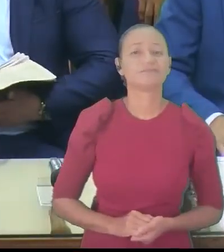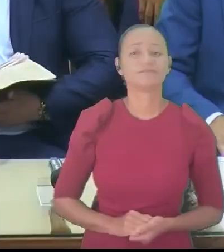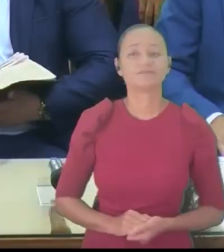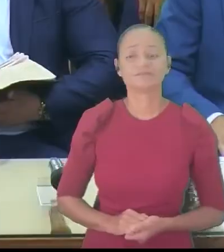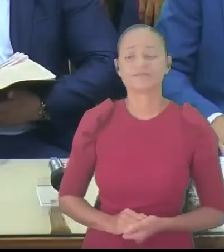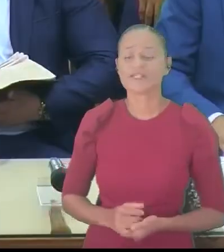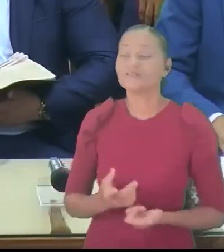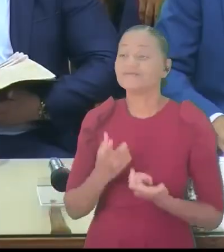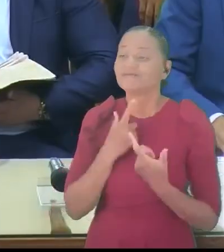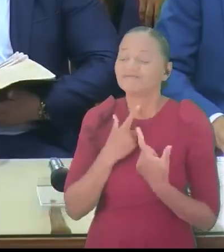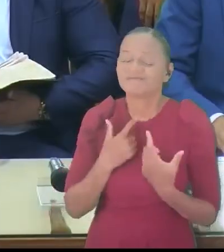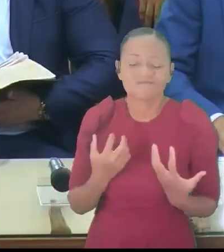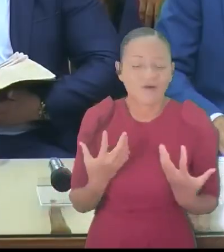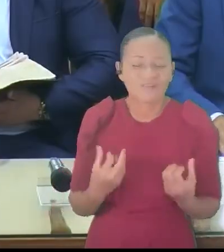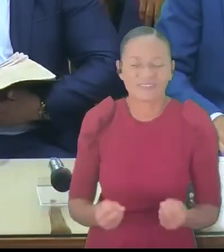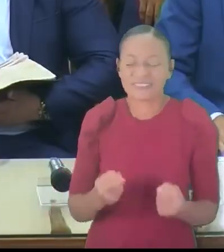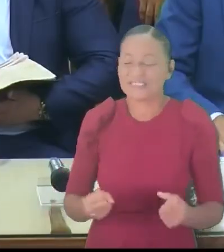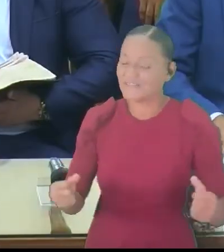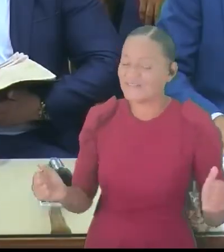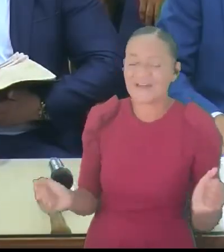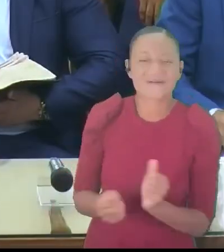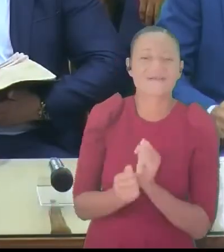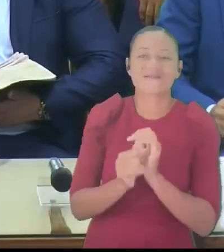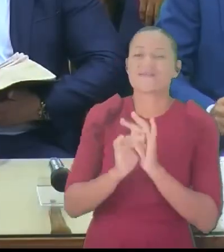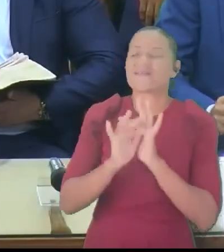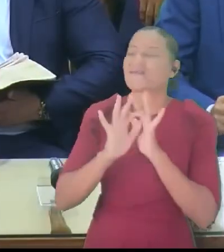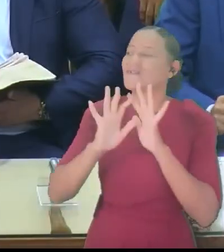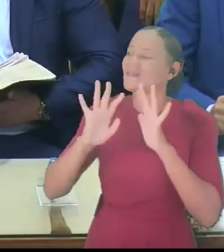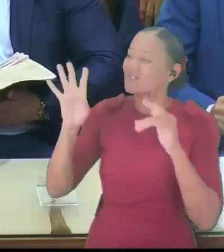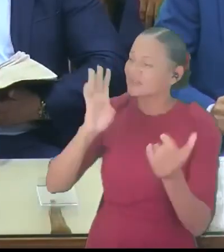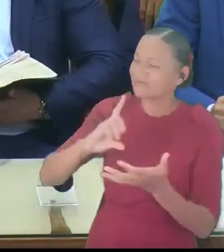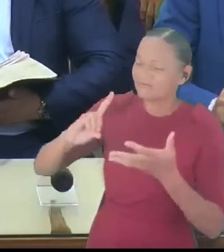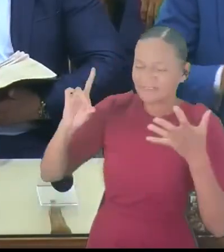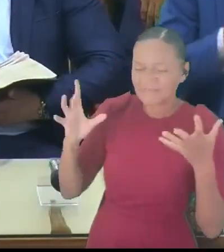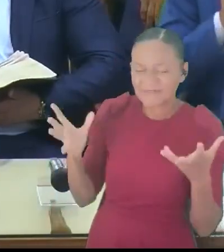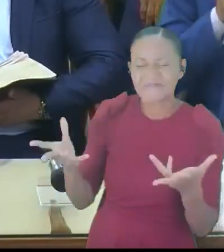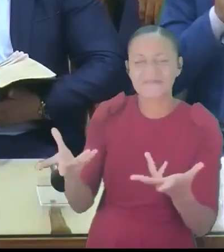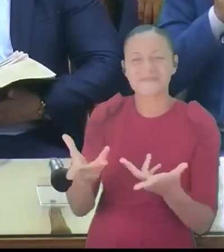Eita, que vontade de saltar na presença deste Deus glorioso.